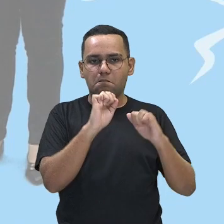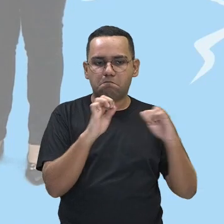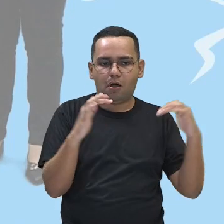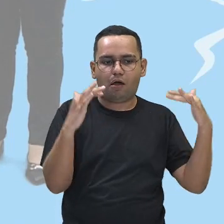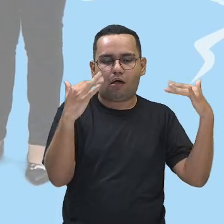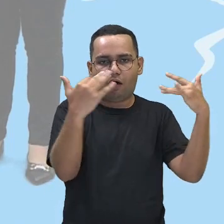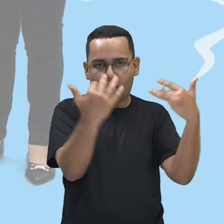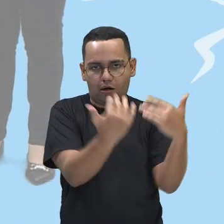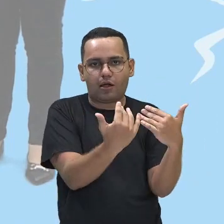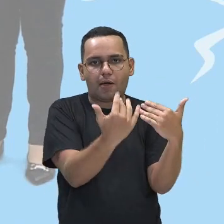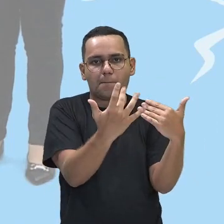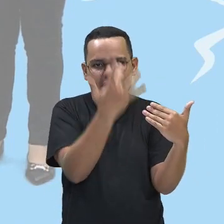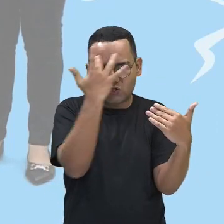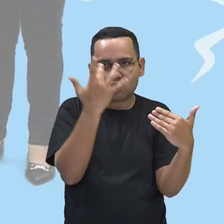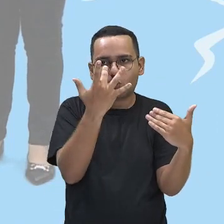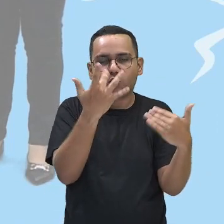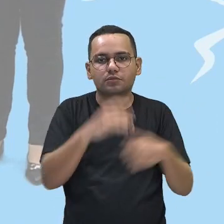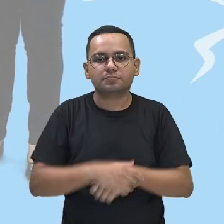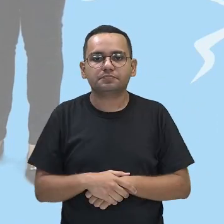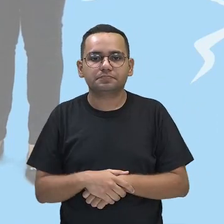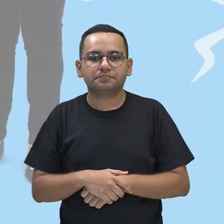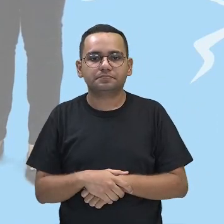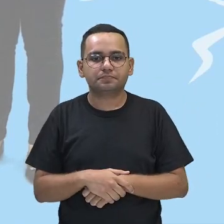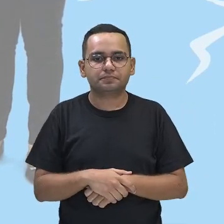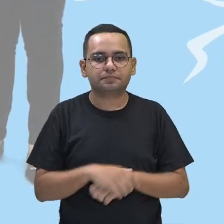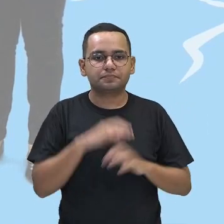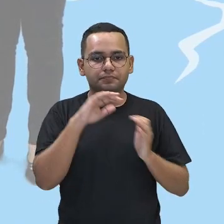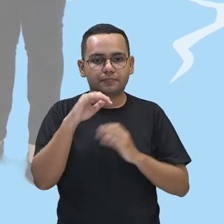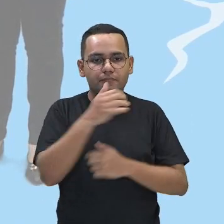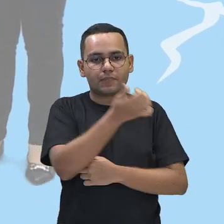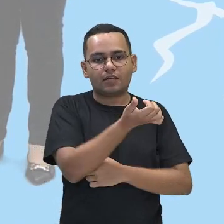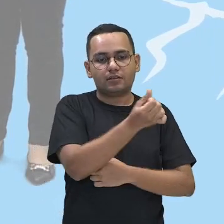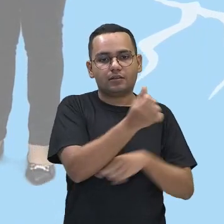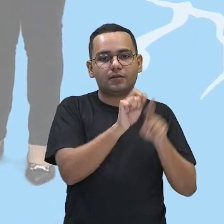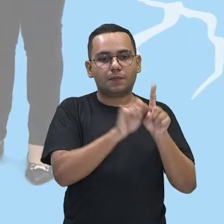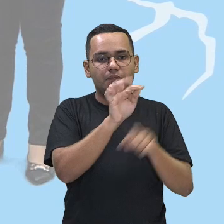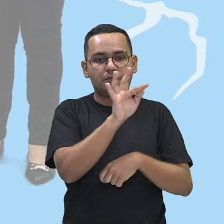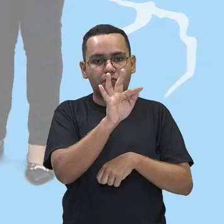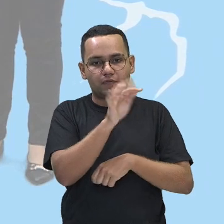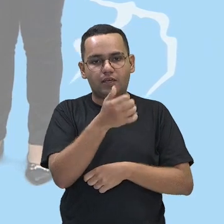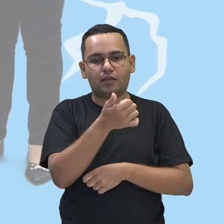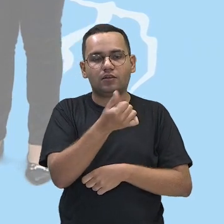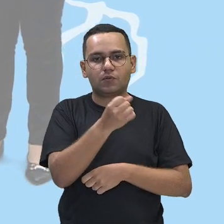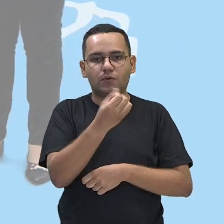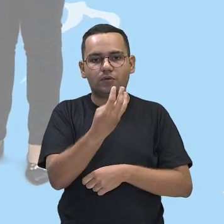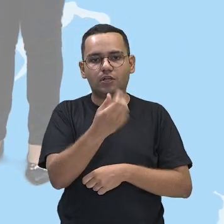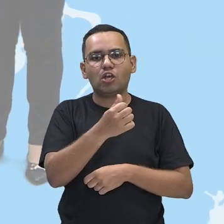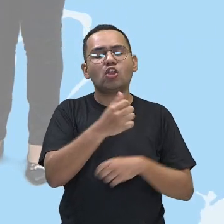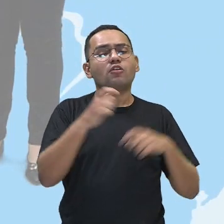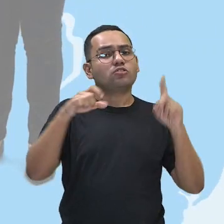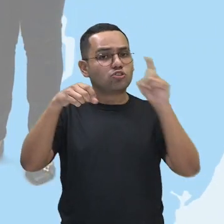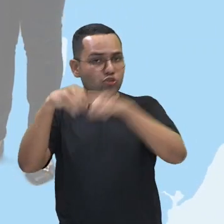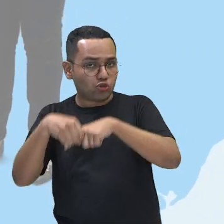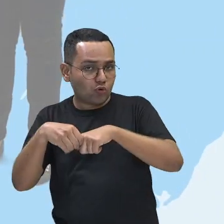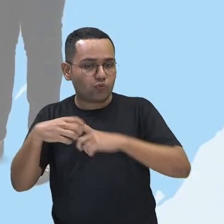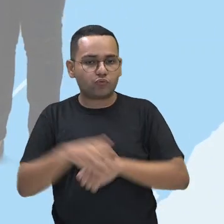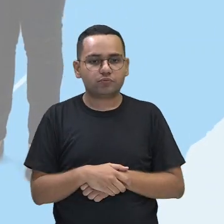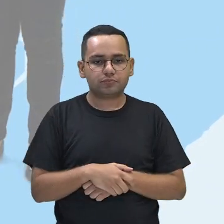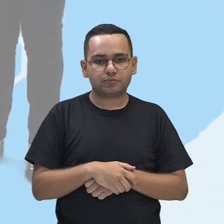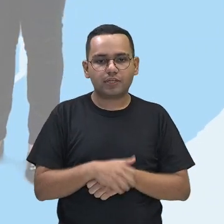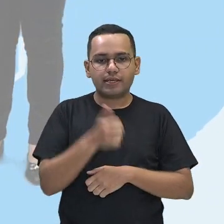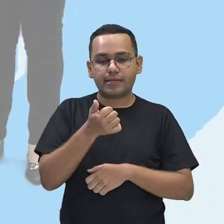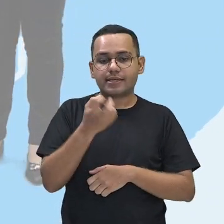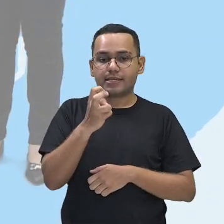16 de fevereiro do ano seguinte, iniciou a sua viagem de regresso. Em 15 de agosto, tomou posse